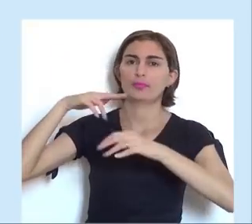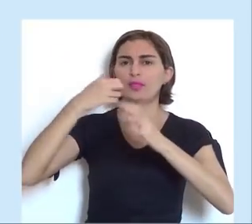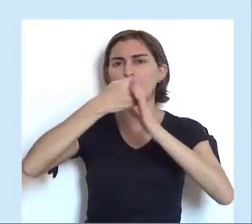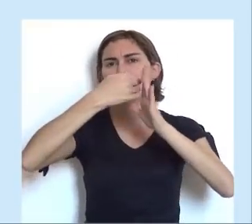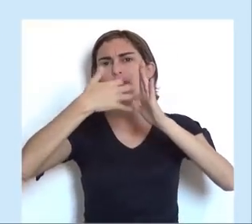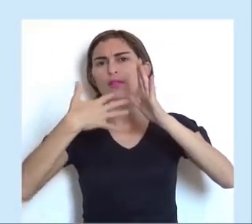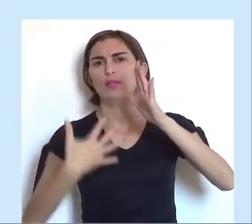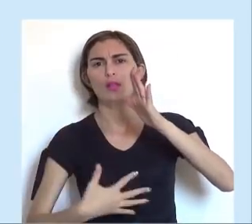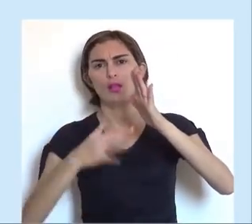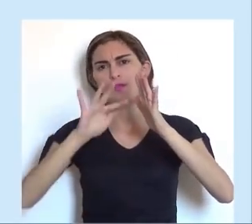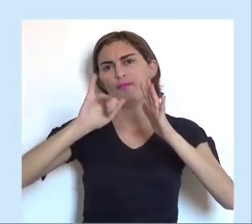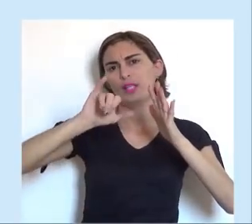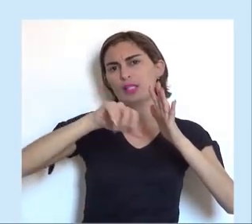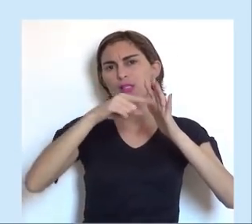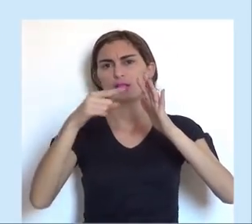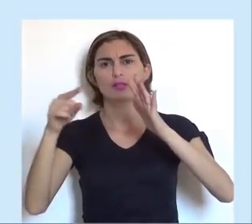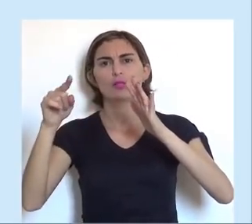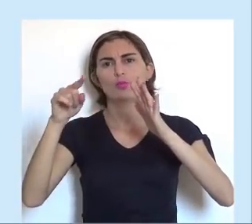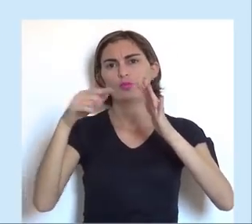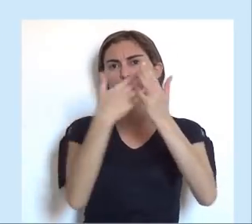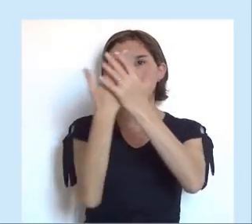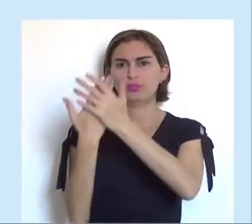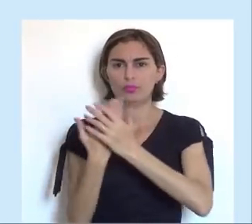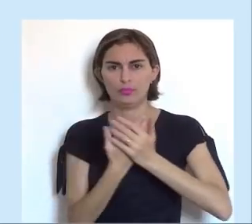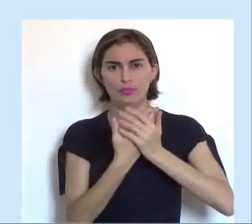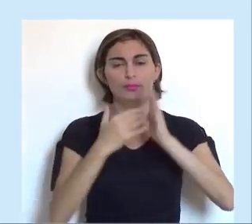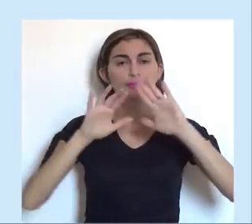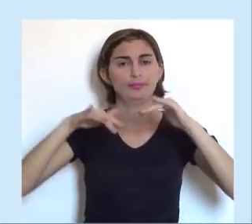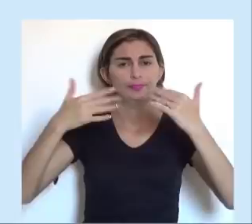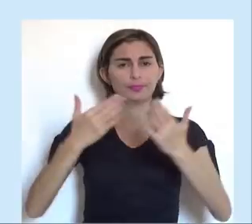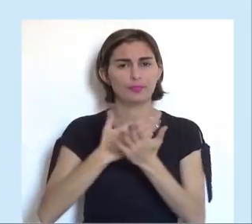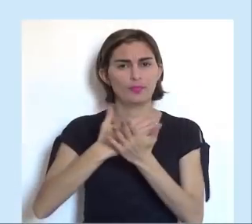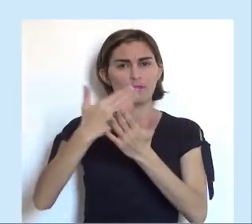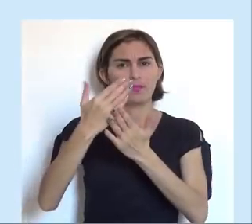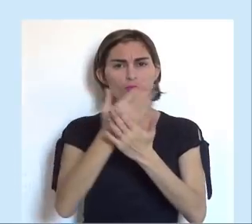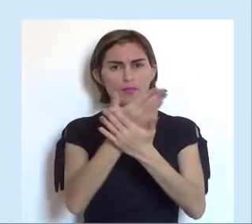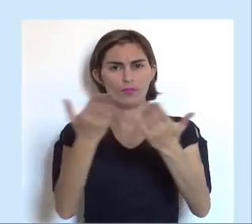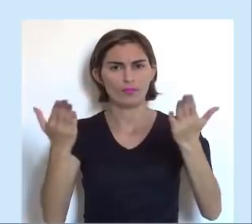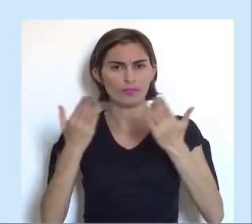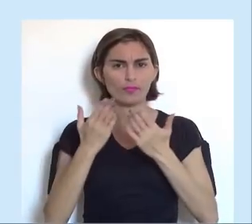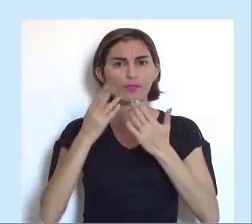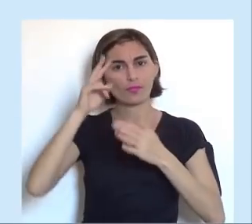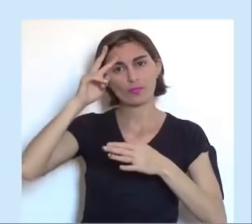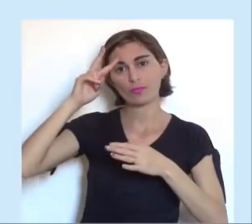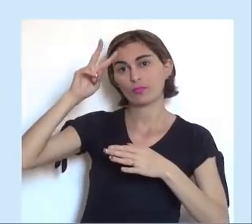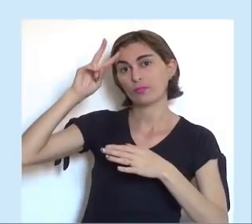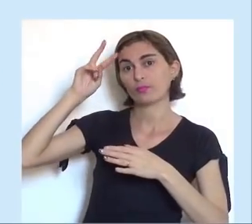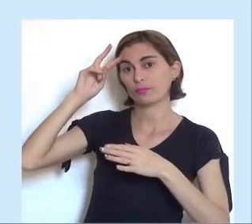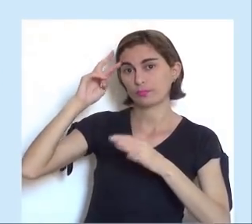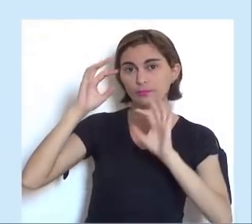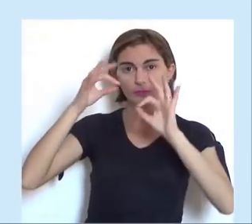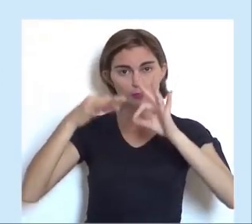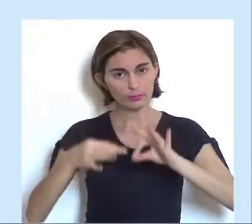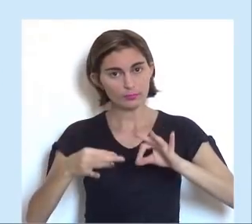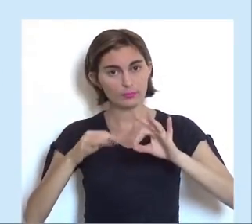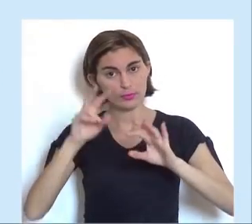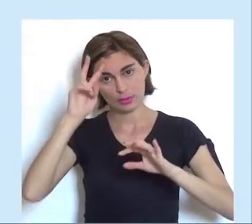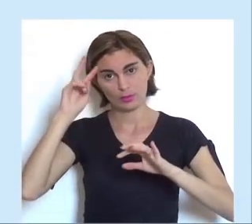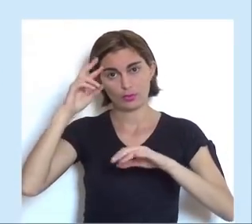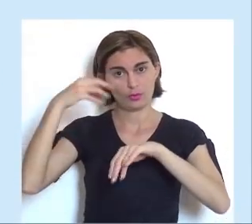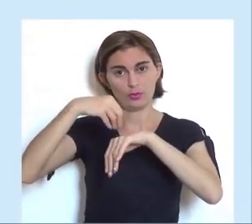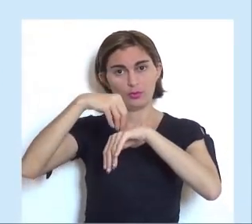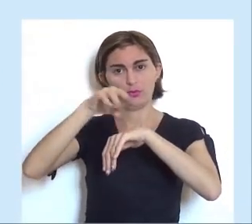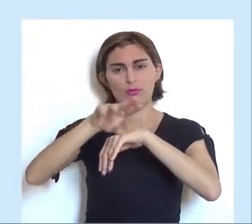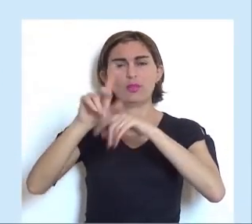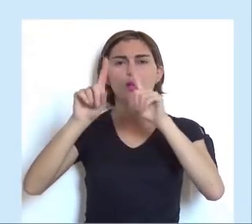a narrativa ficcional, ela que a gente vai estudar. Então eu vou começar com vocês com uma história, nada mais justo. A